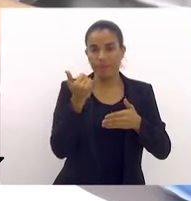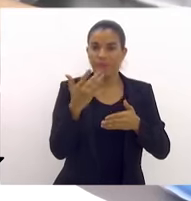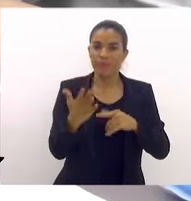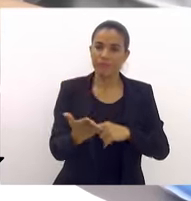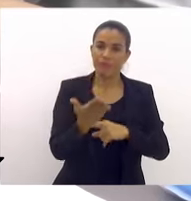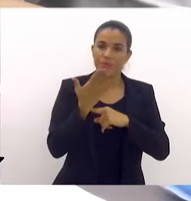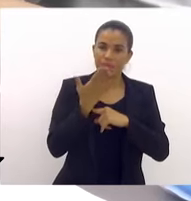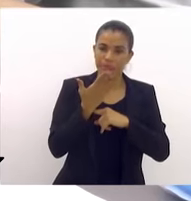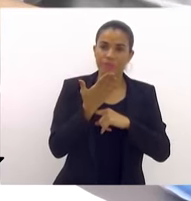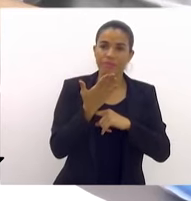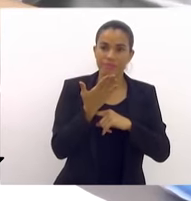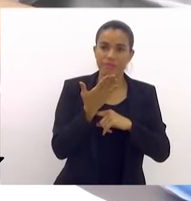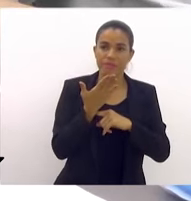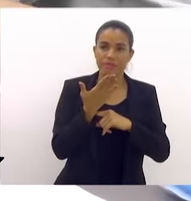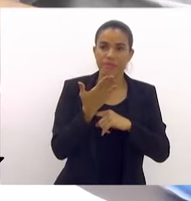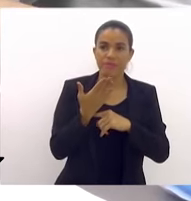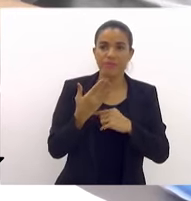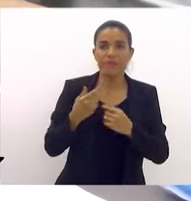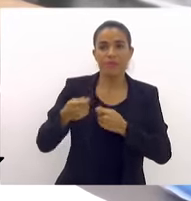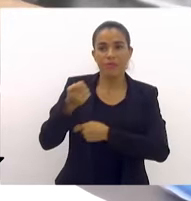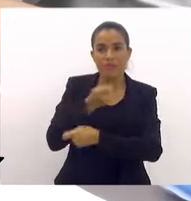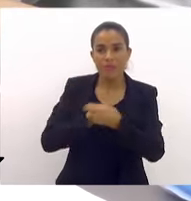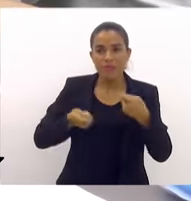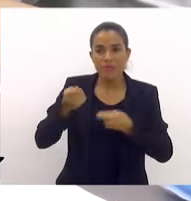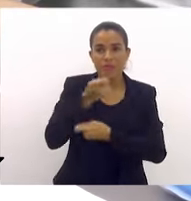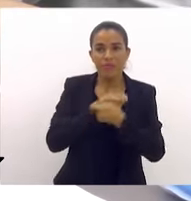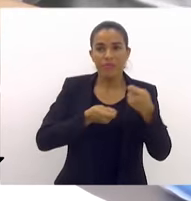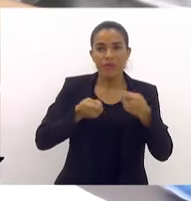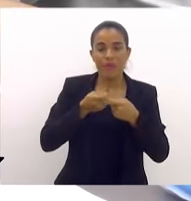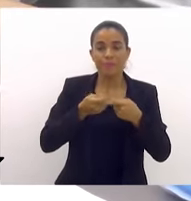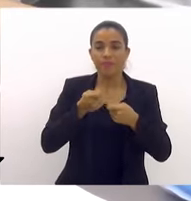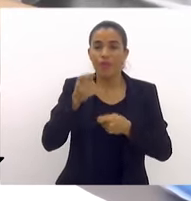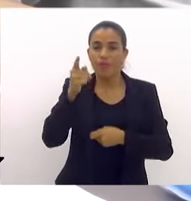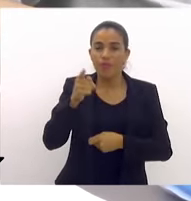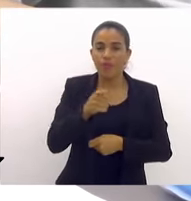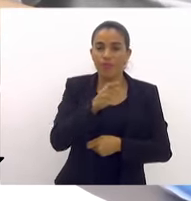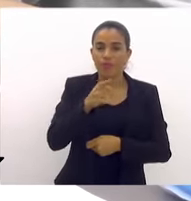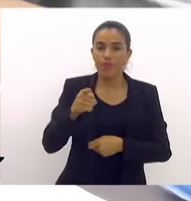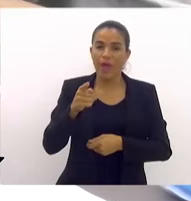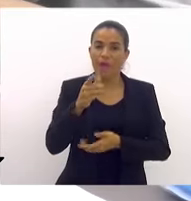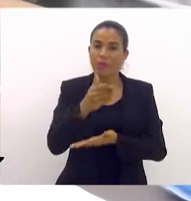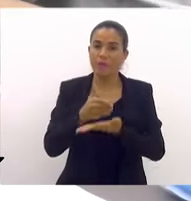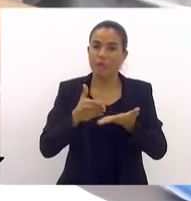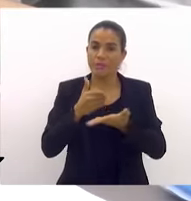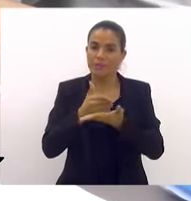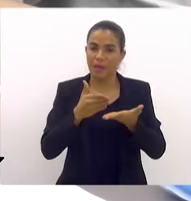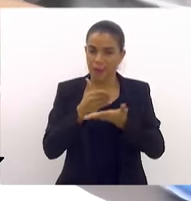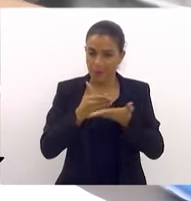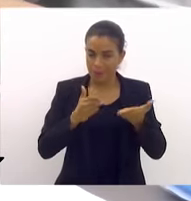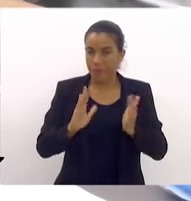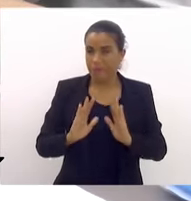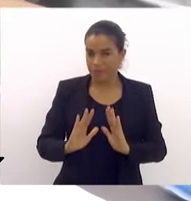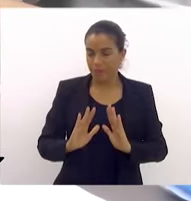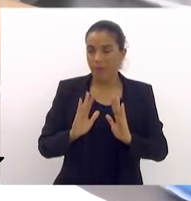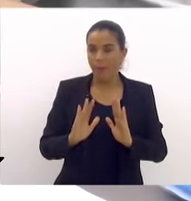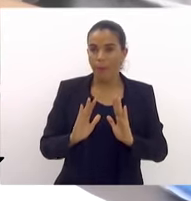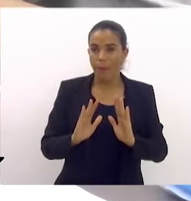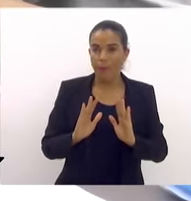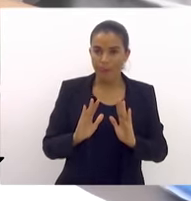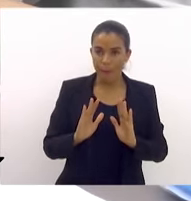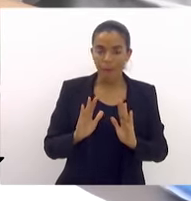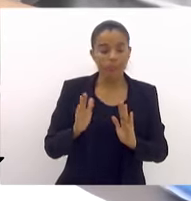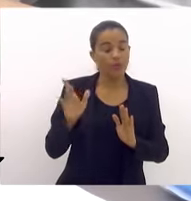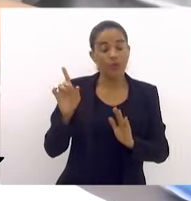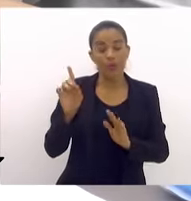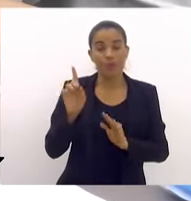ajudassem a essa negociação do veto parcial na linha do que eu falei com o professor, com o